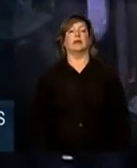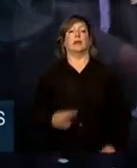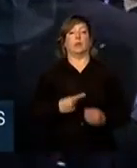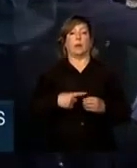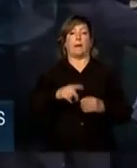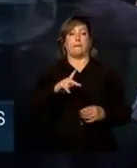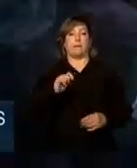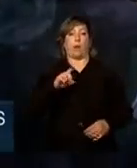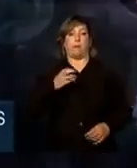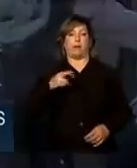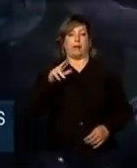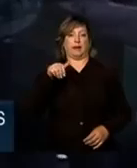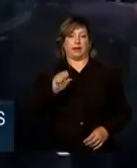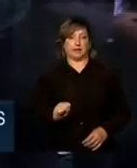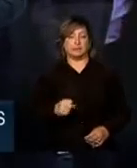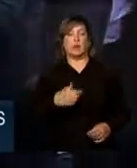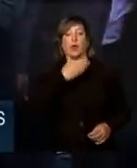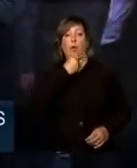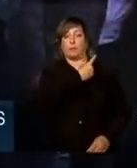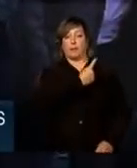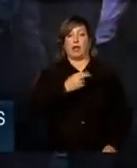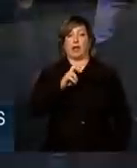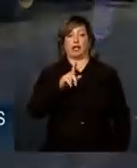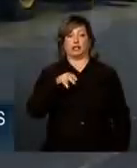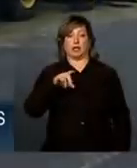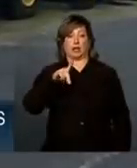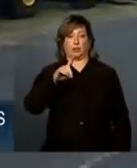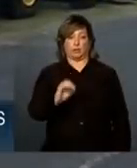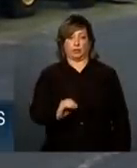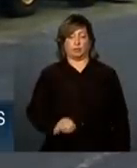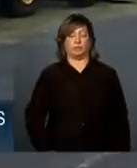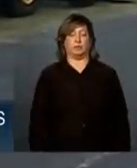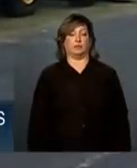Palmeirais, Reginaldo Soares Veloso Júnior;